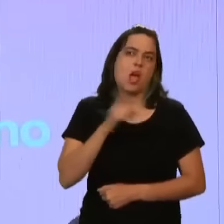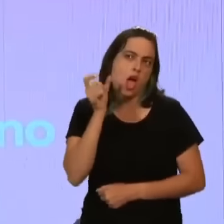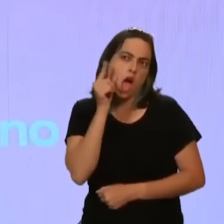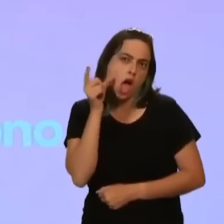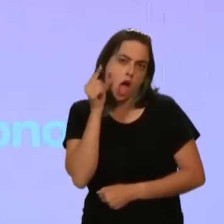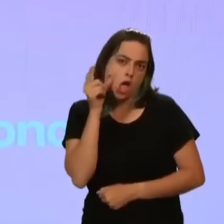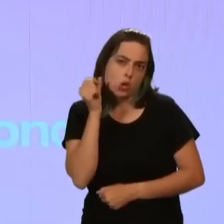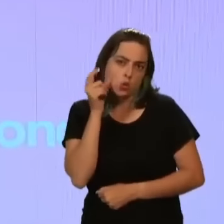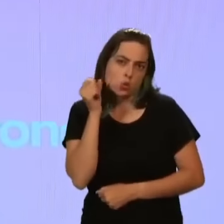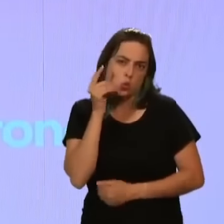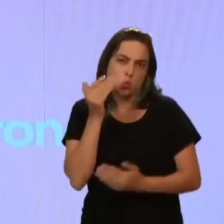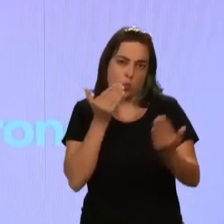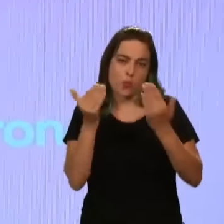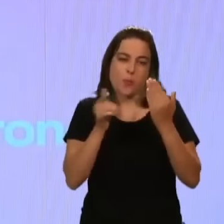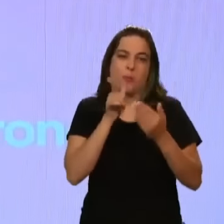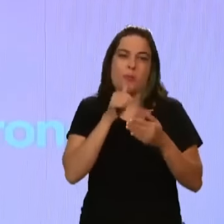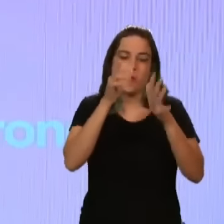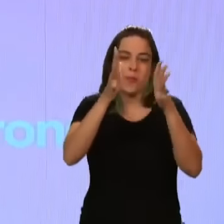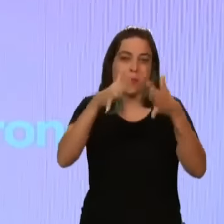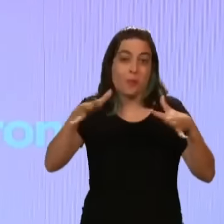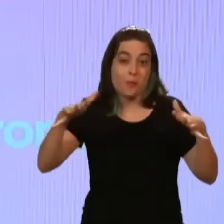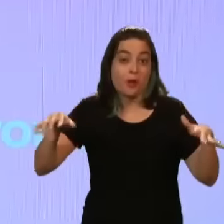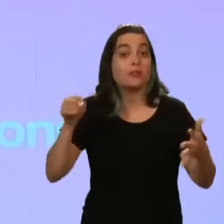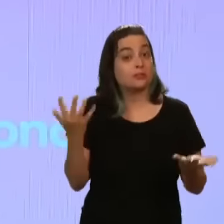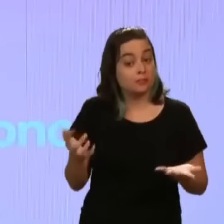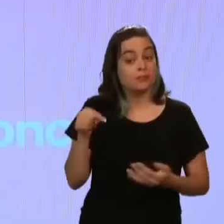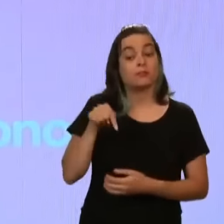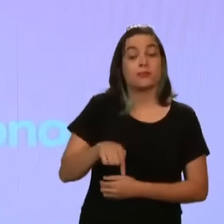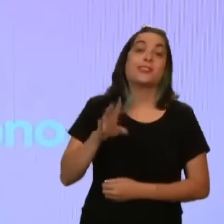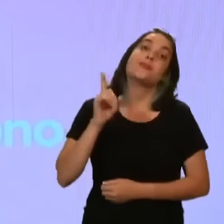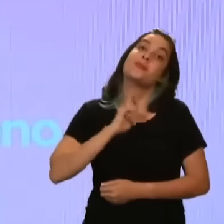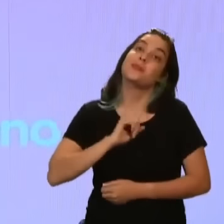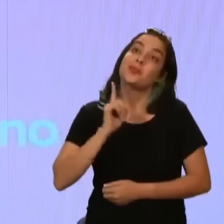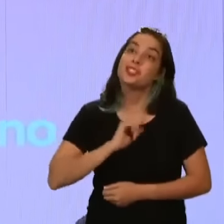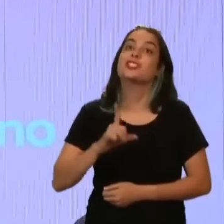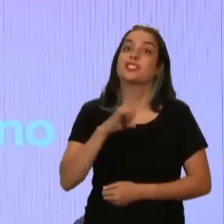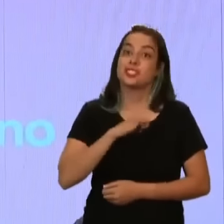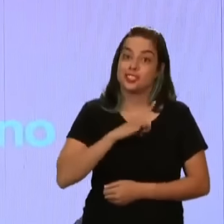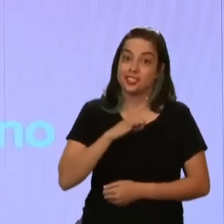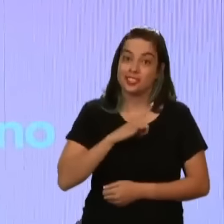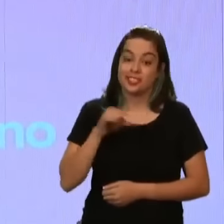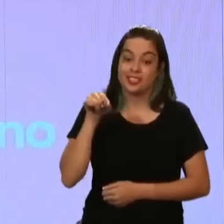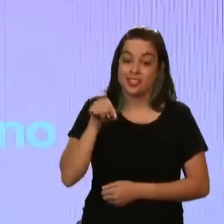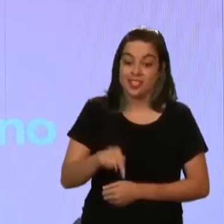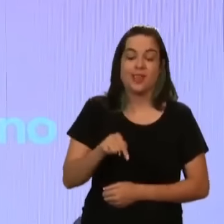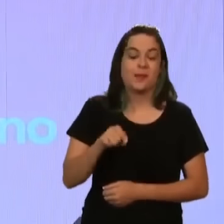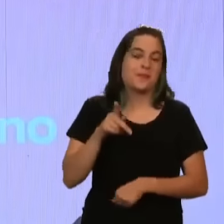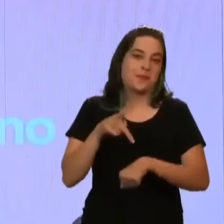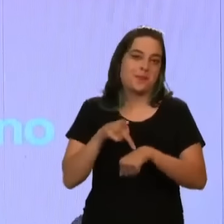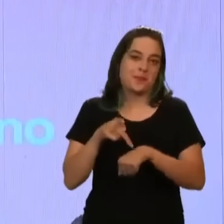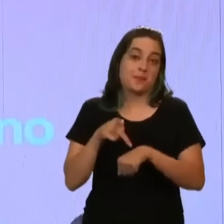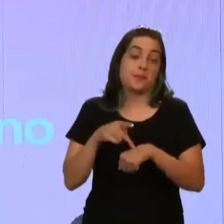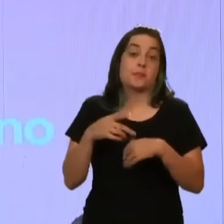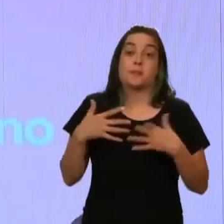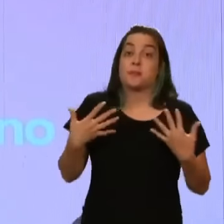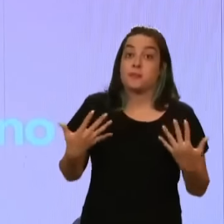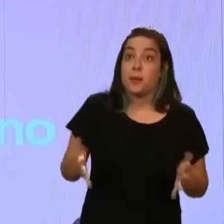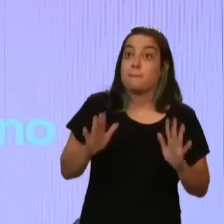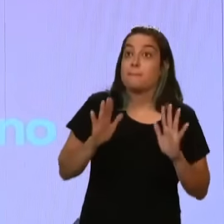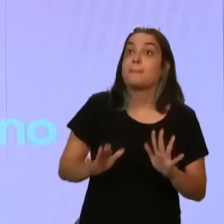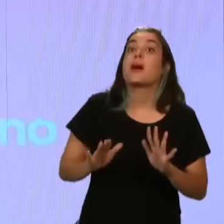igual ao azul do mar. E apesar de Minas Gerais possuir a maior quantidade de águas marinhas do país, é no